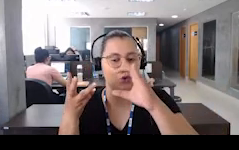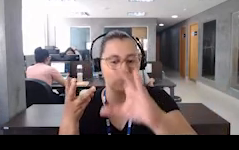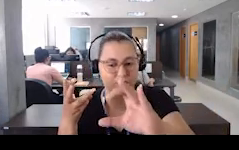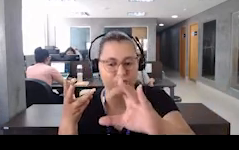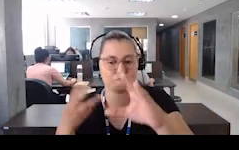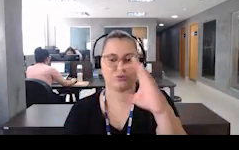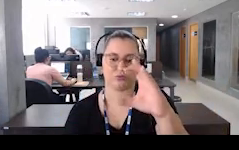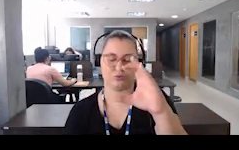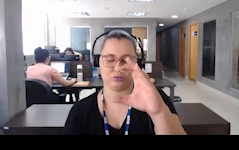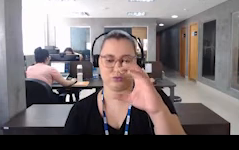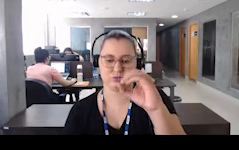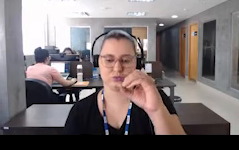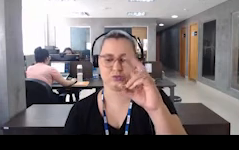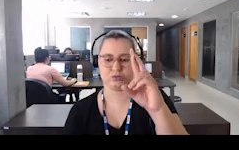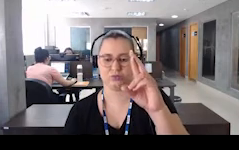Vou colocar aqui.